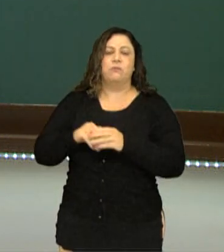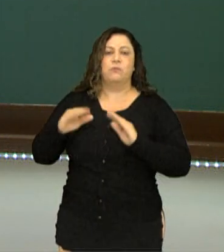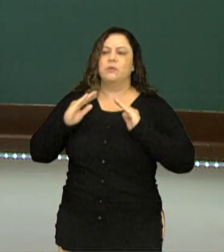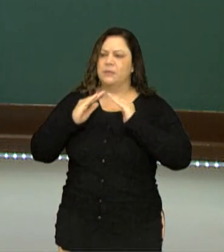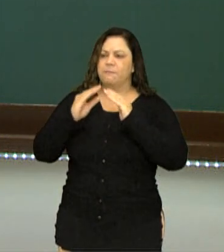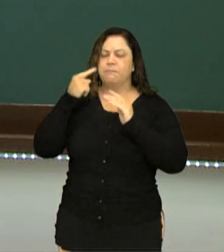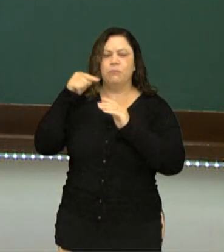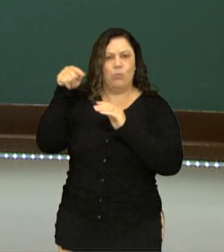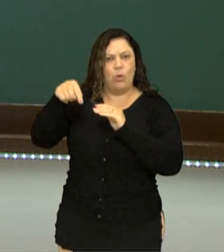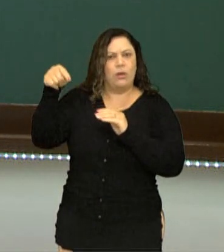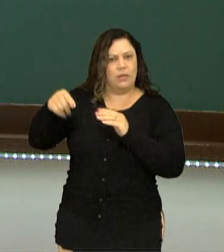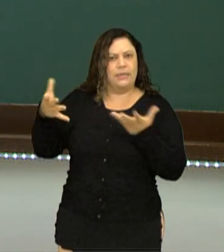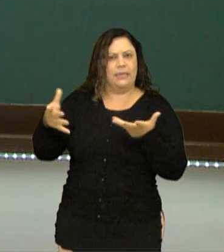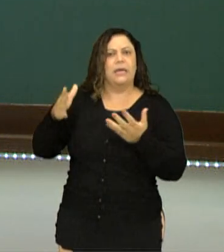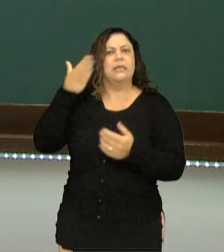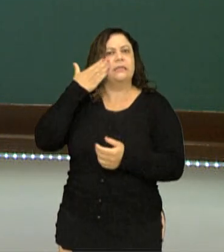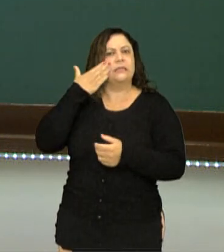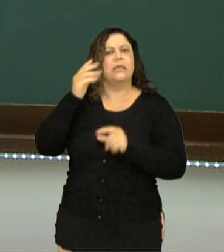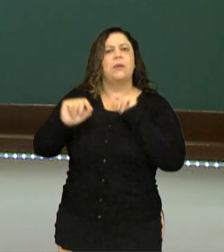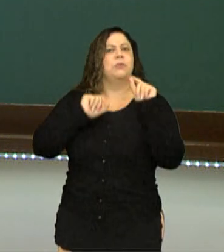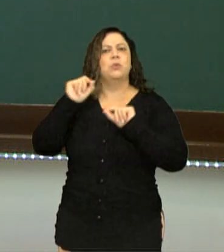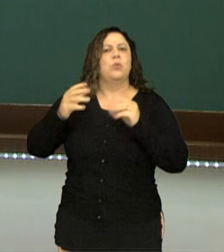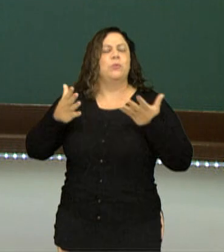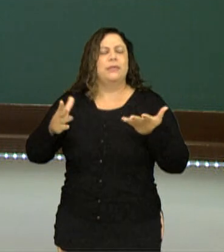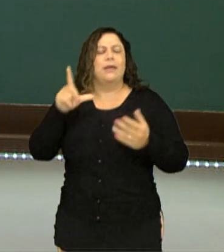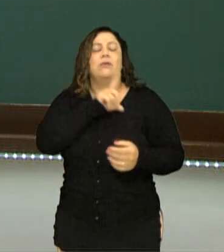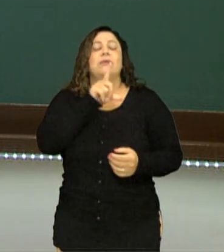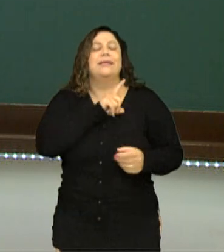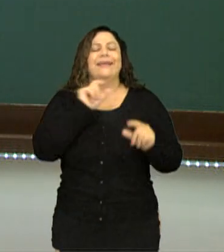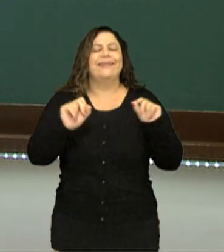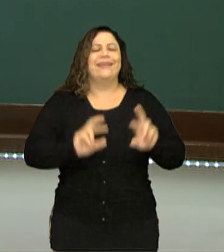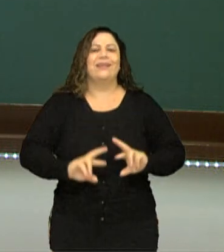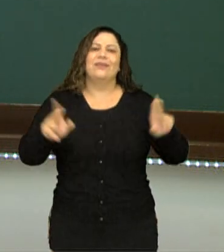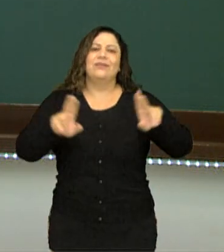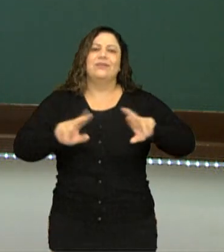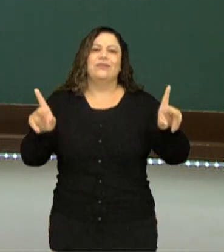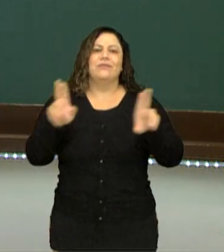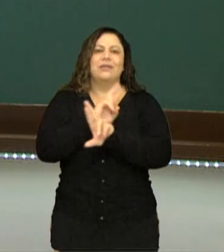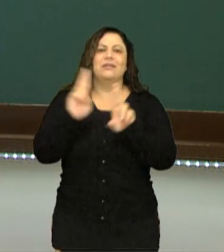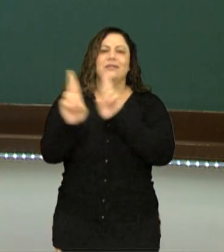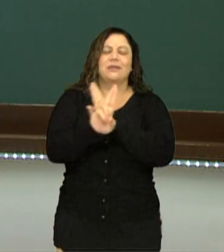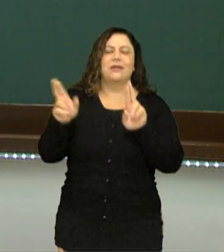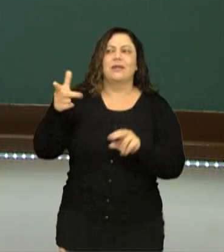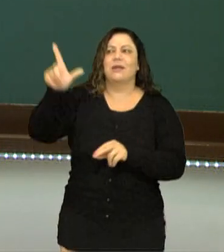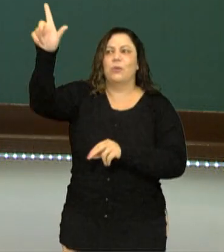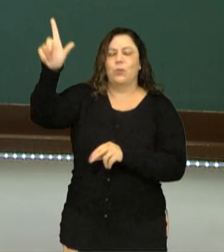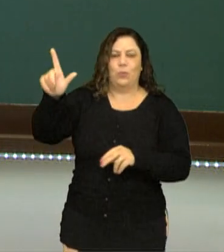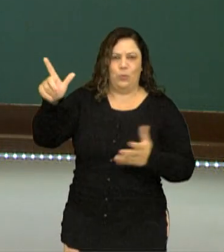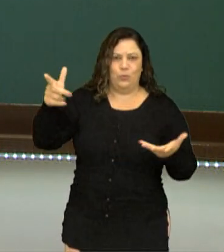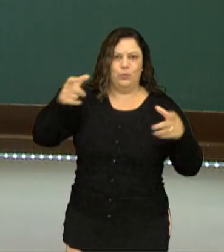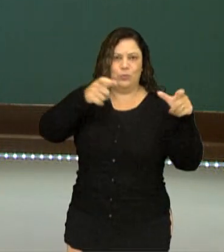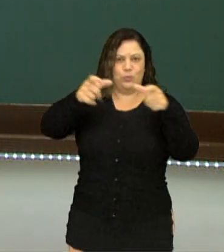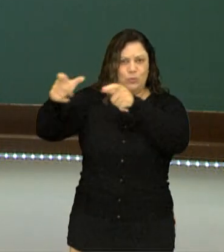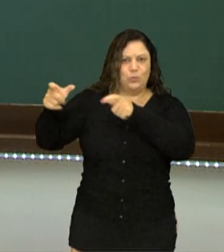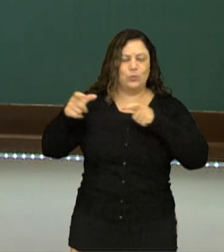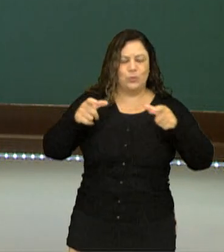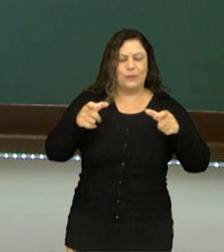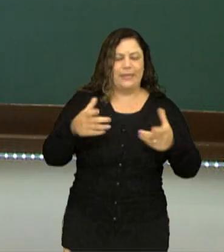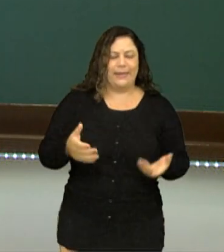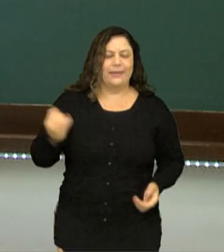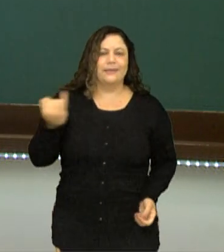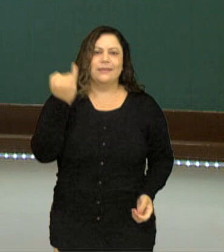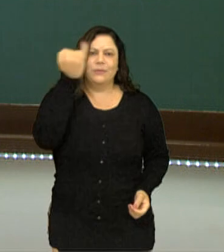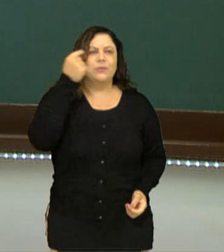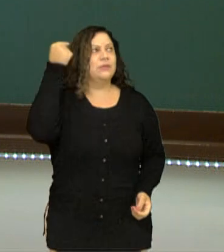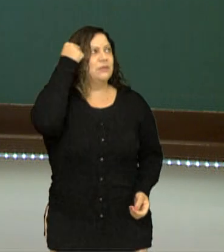região metropolitana, como ela é? O que tem de diferente em relação a outras áreas urbanizadas?